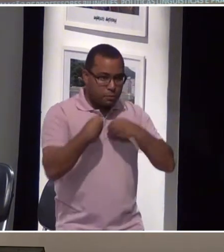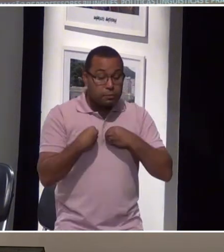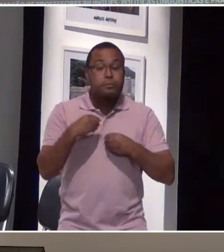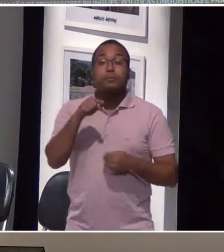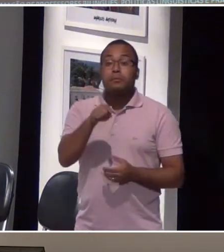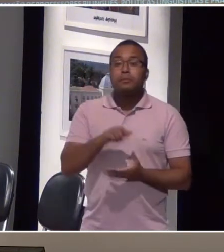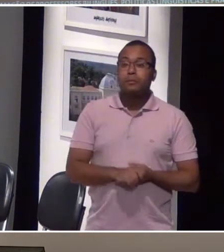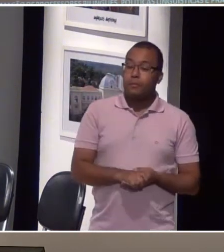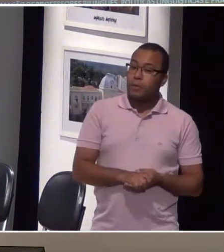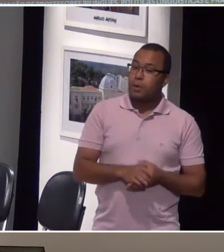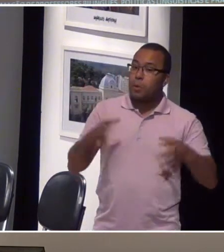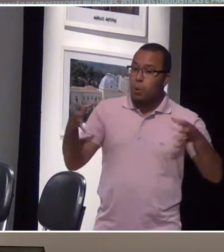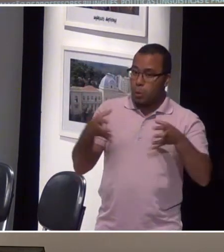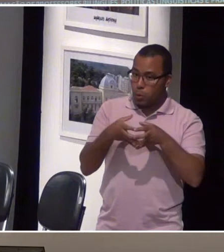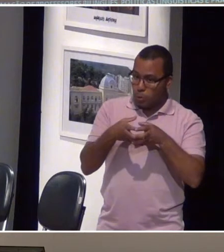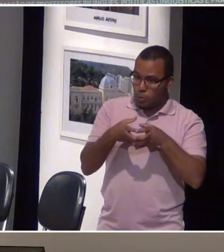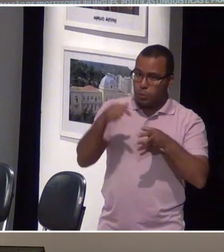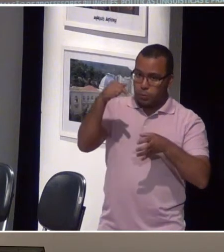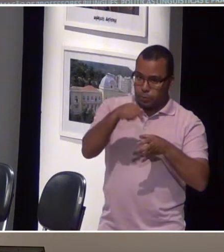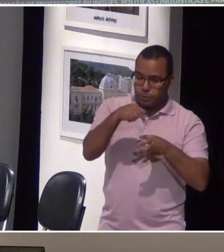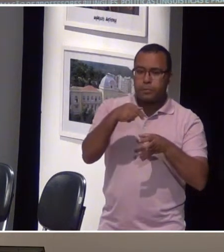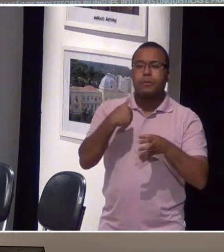O grupo de pesquisa que hoje eu